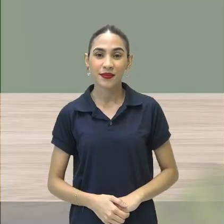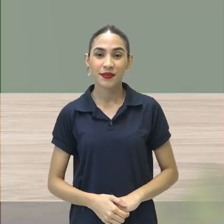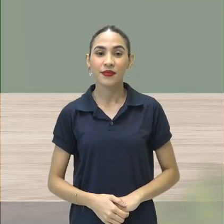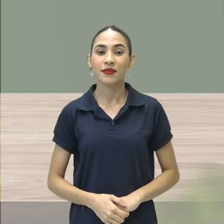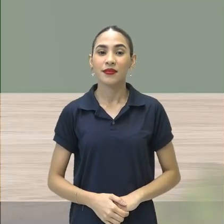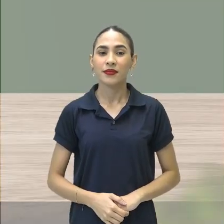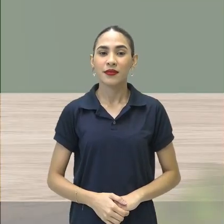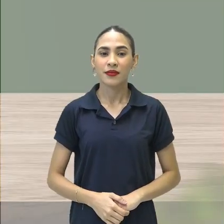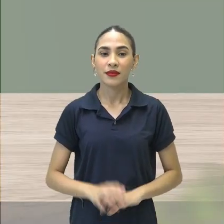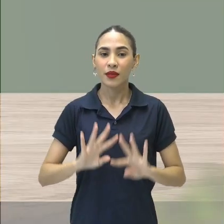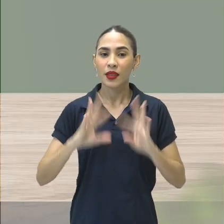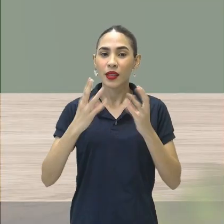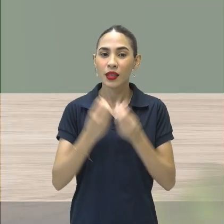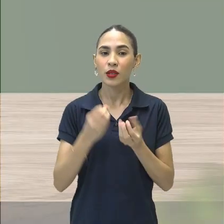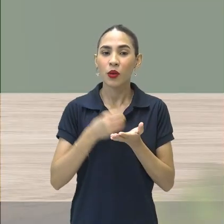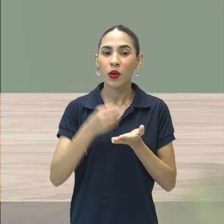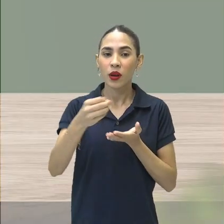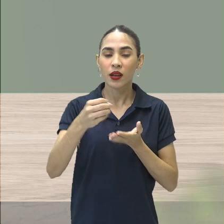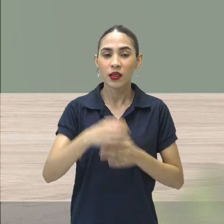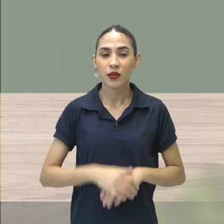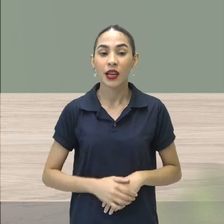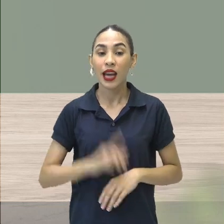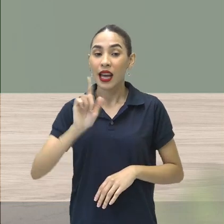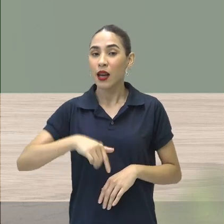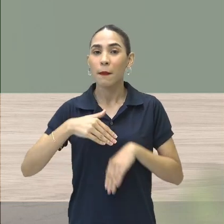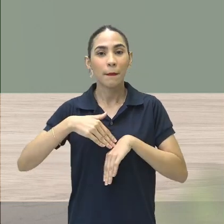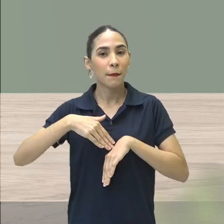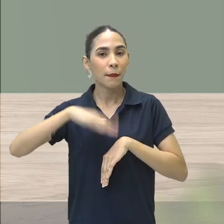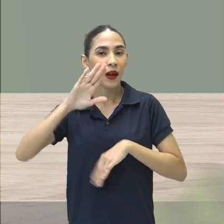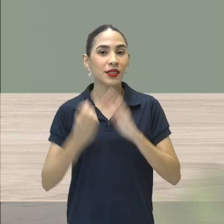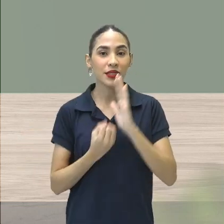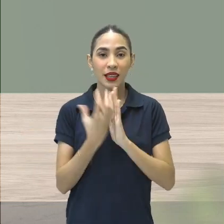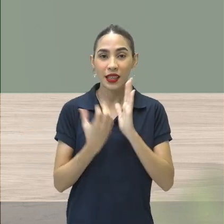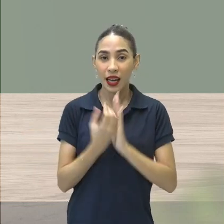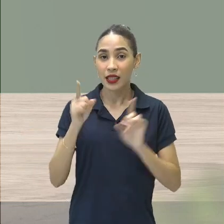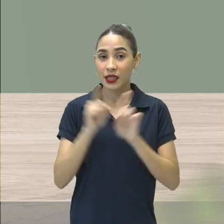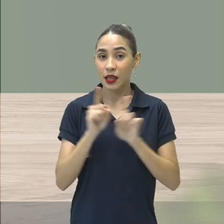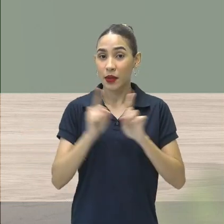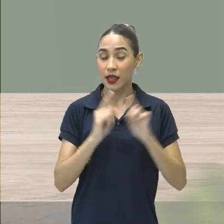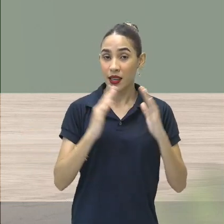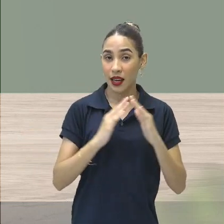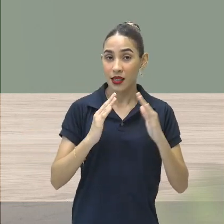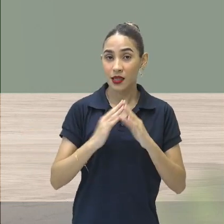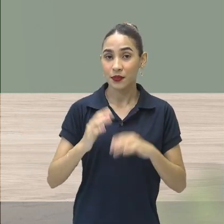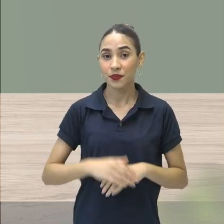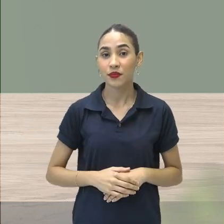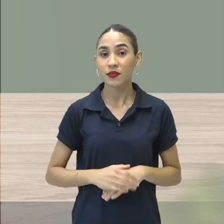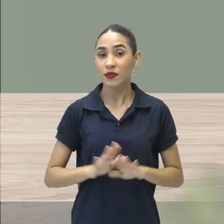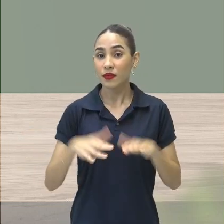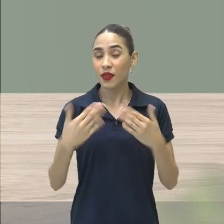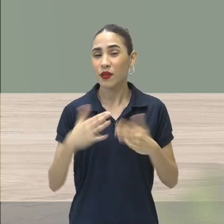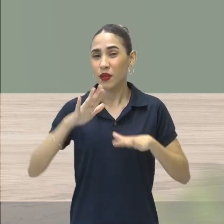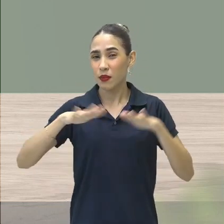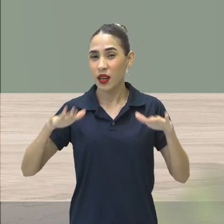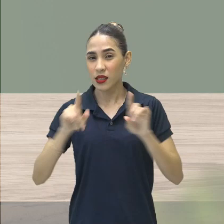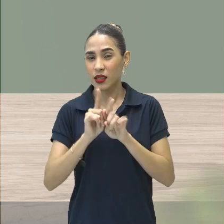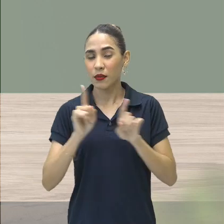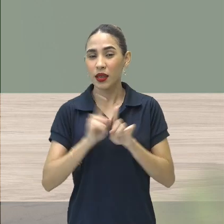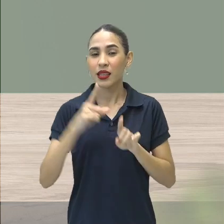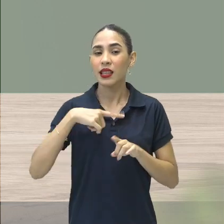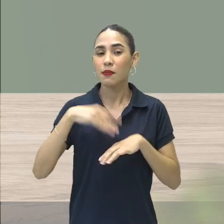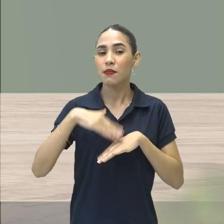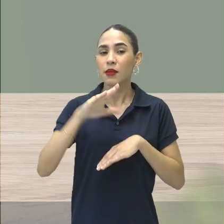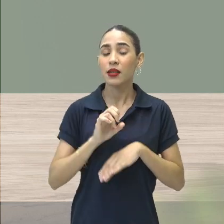Os resíduos orgânicos são os mais gerados nas residências. Em média,